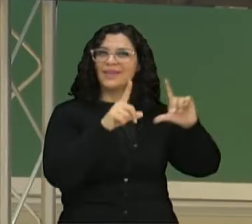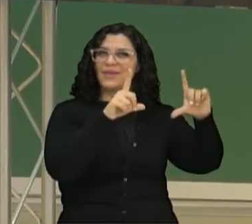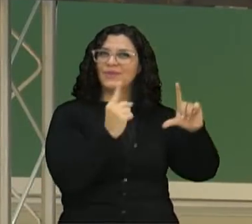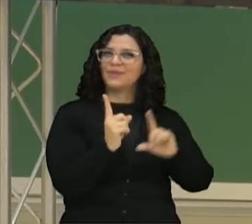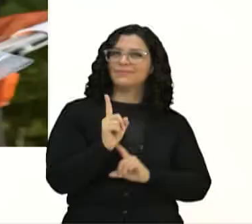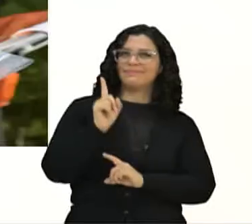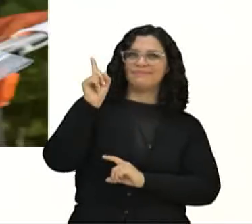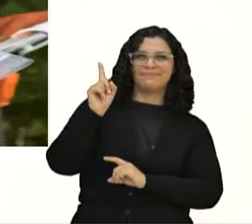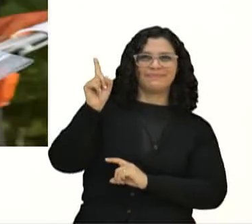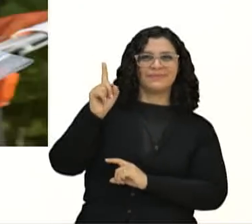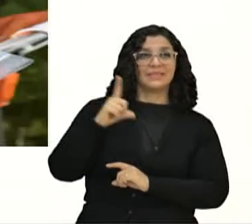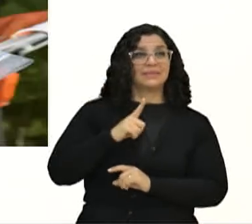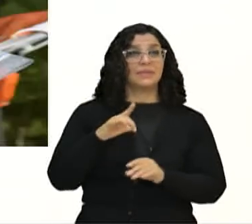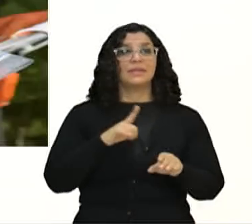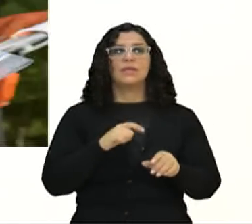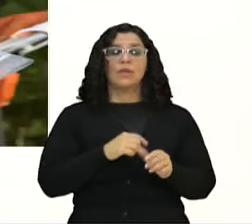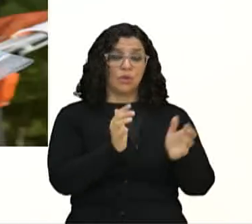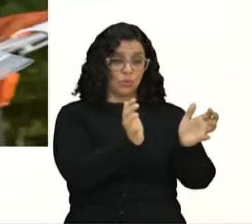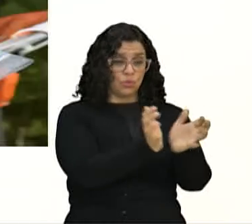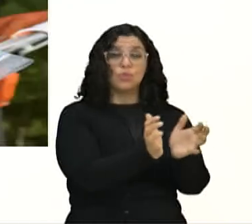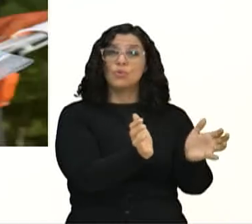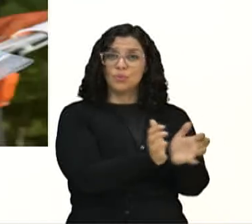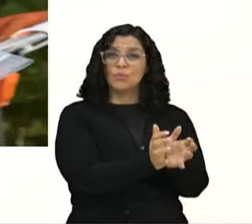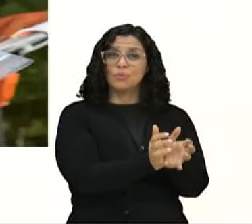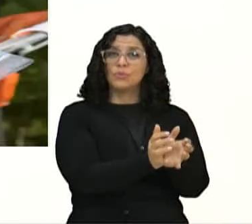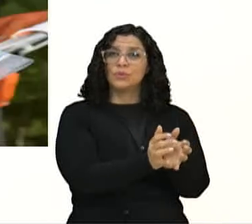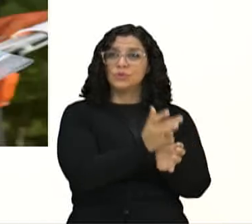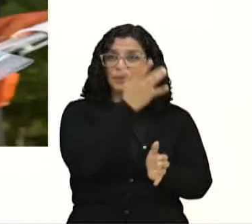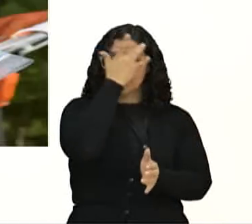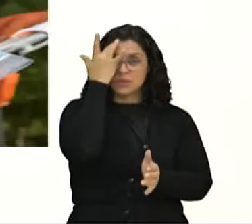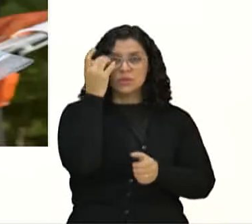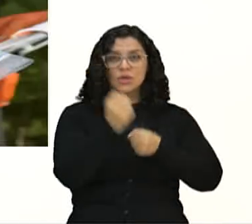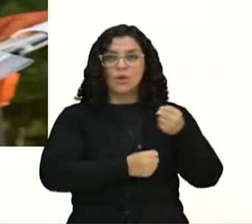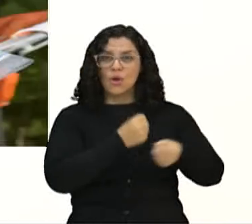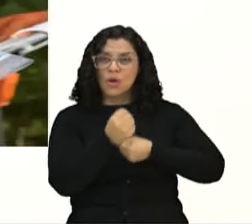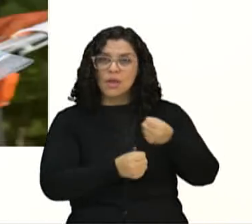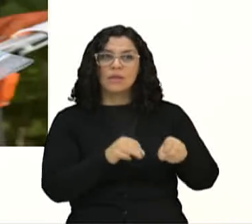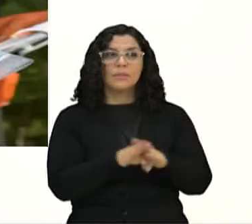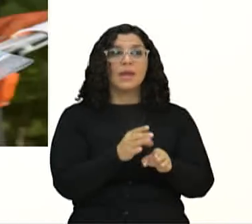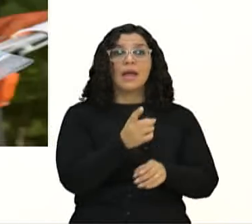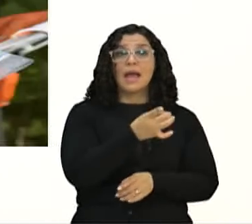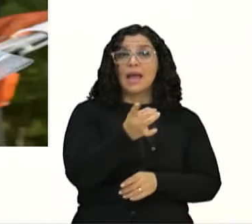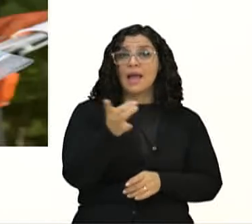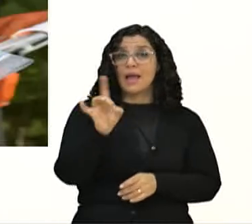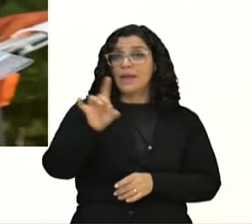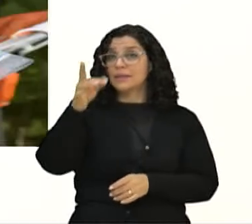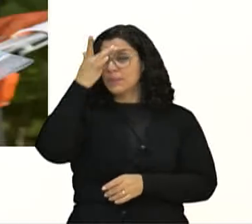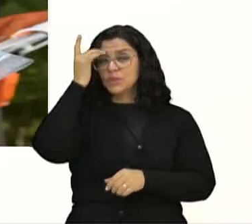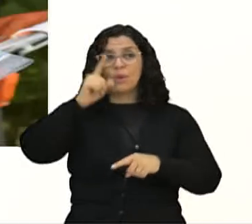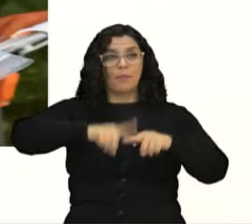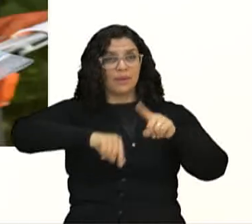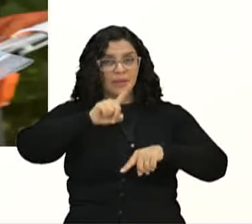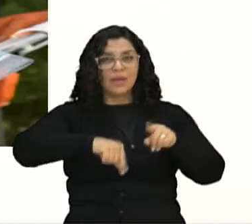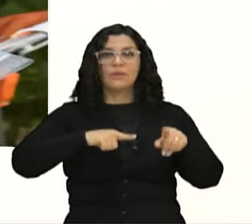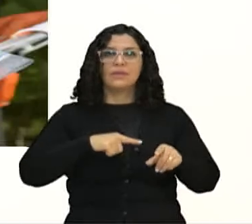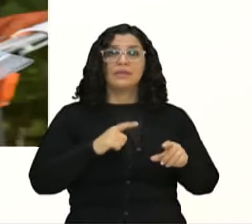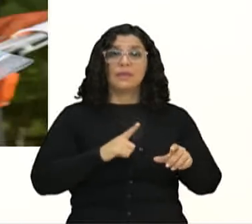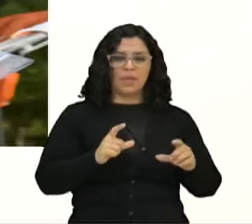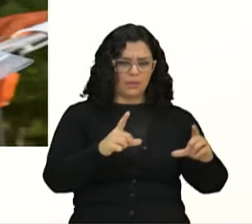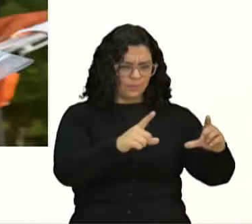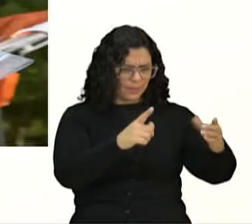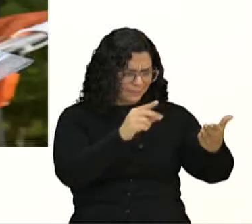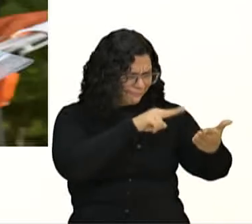olha que bacana, são equipes, né, mas estão correndo sozinho, cada um com seus objetos, a sua carta, né, o